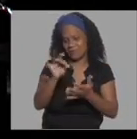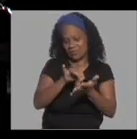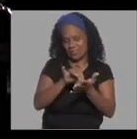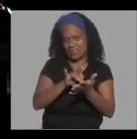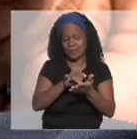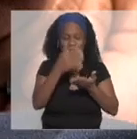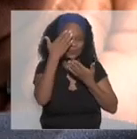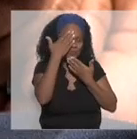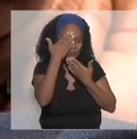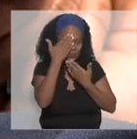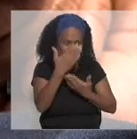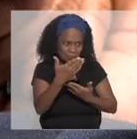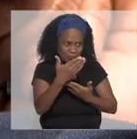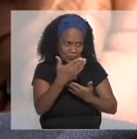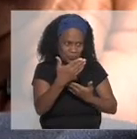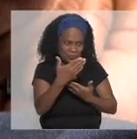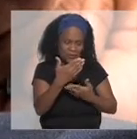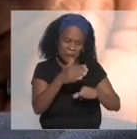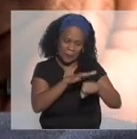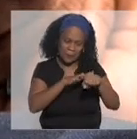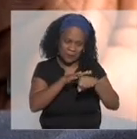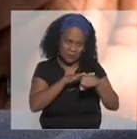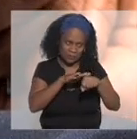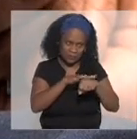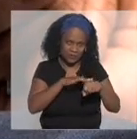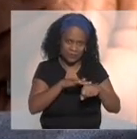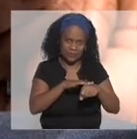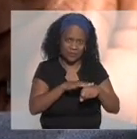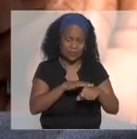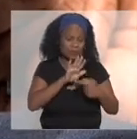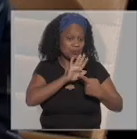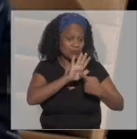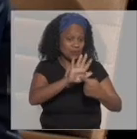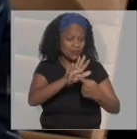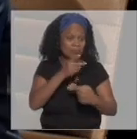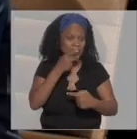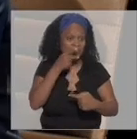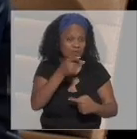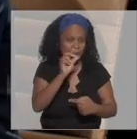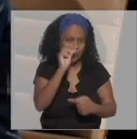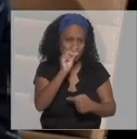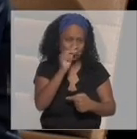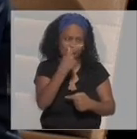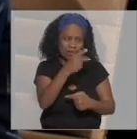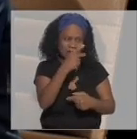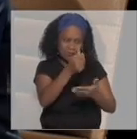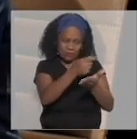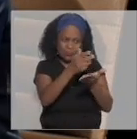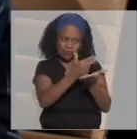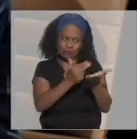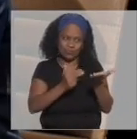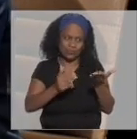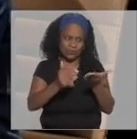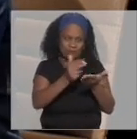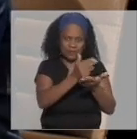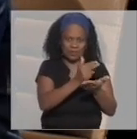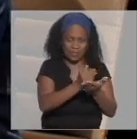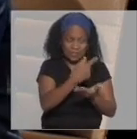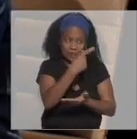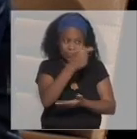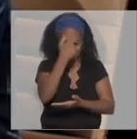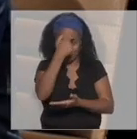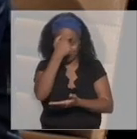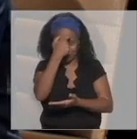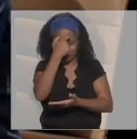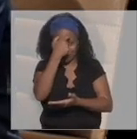colocado muito obrigado querido pelo povo você botar ato arte a serviço dessa causa o teu corpo